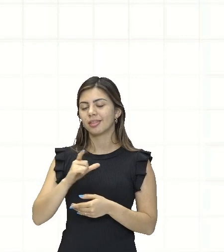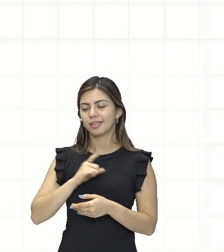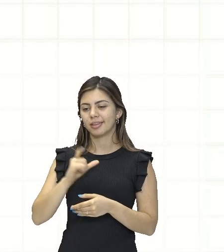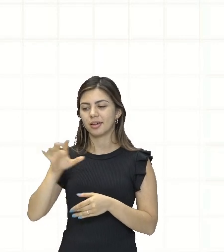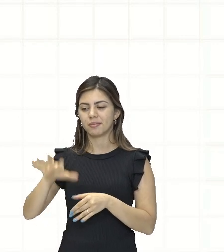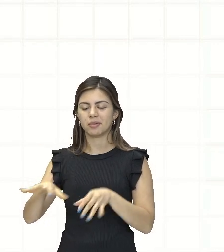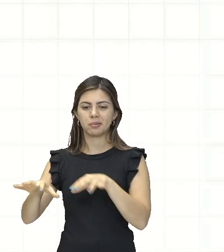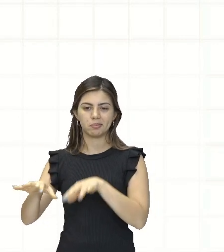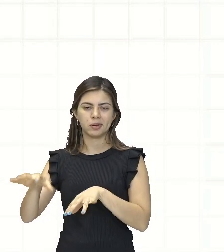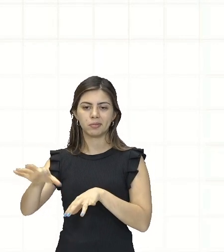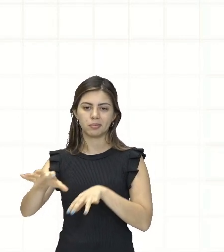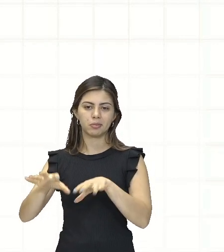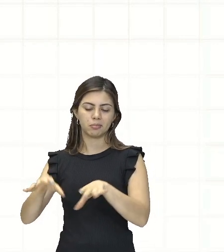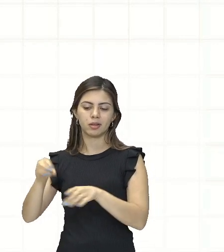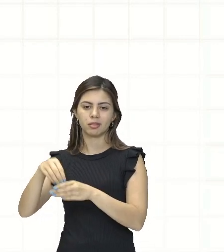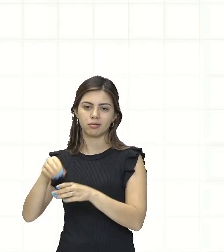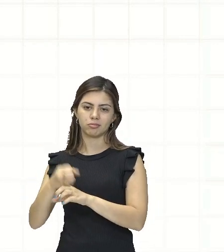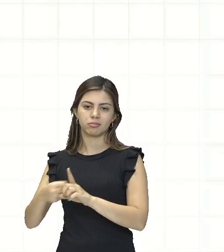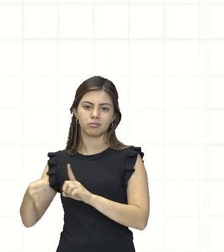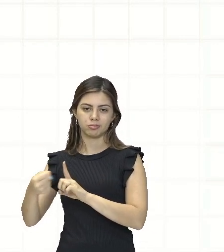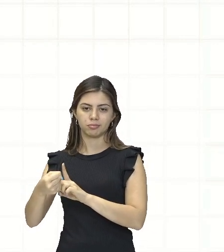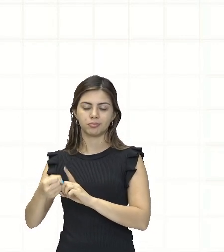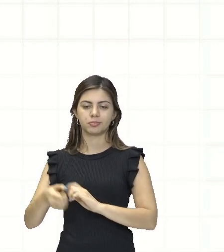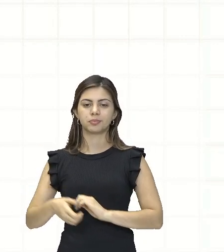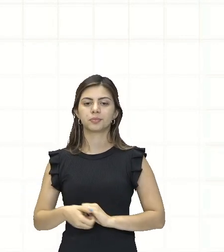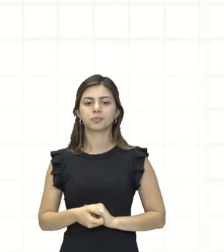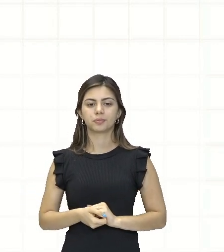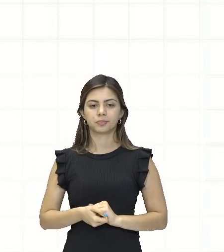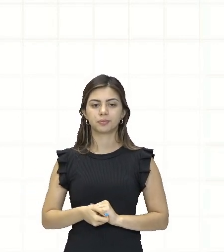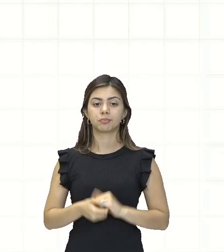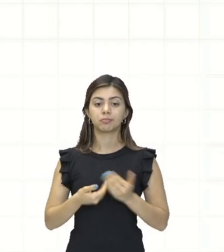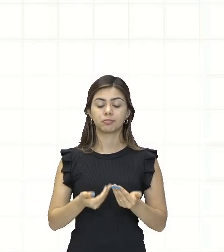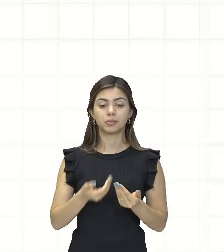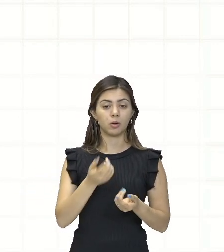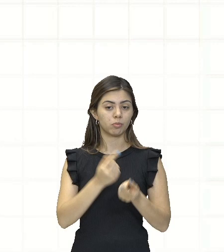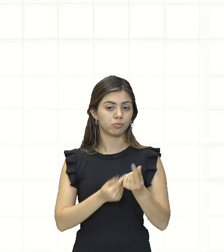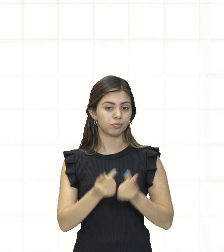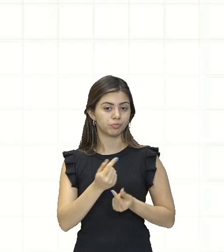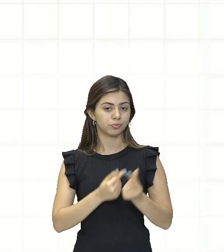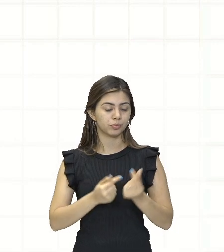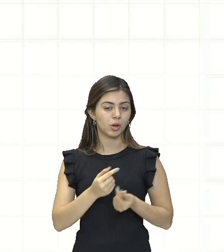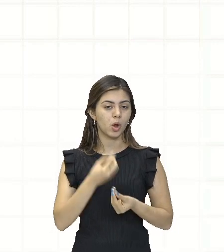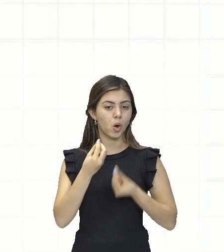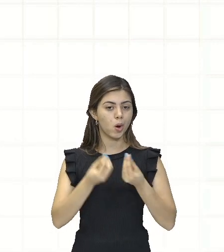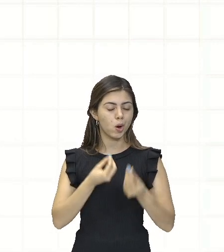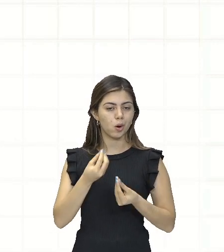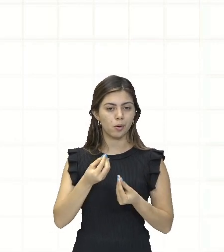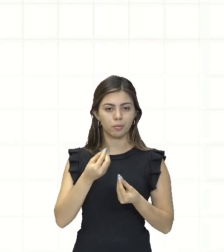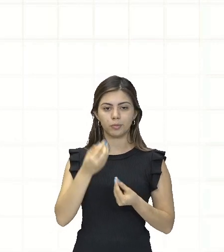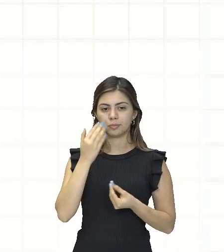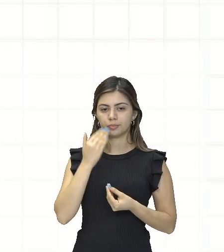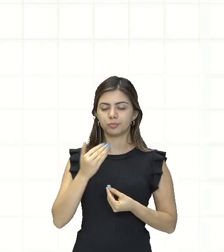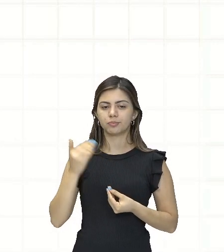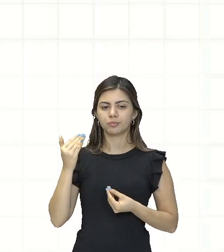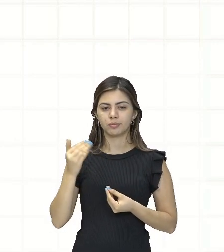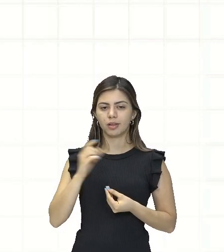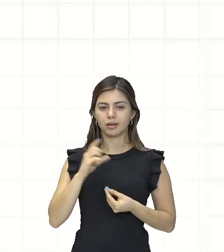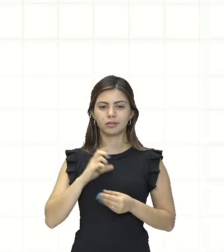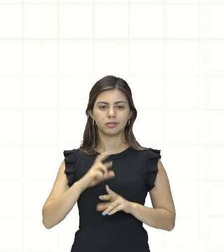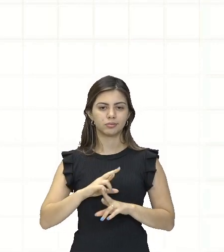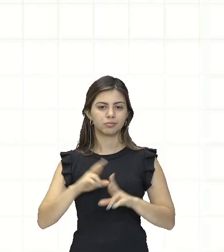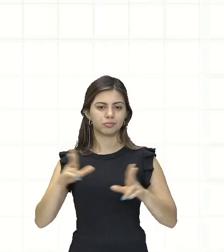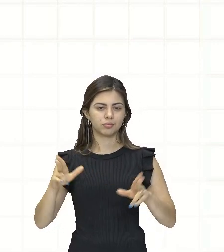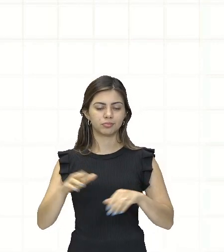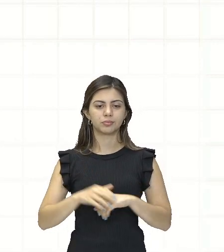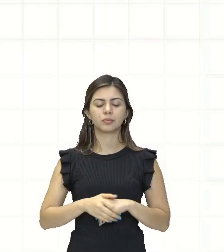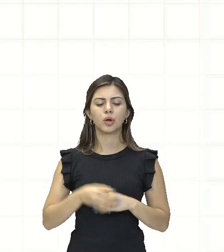todos os setores da sociedade. Em relação à economia, estamos observando aqui agora essas diferenças.